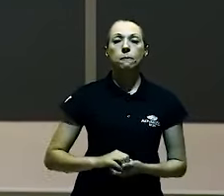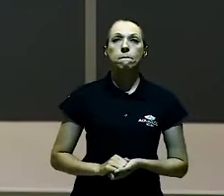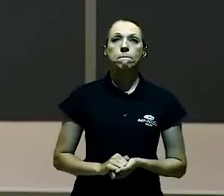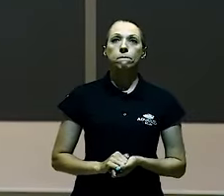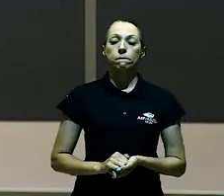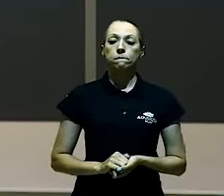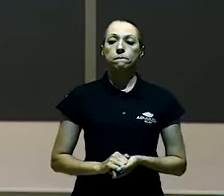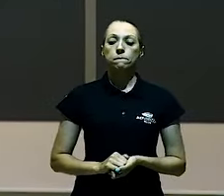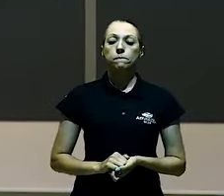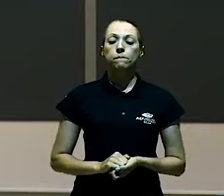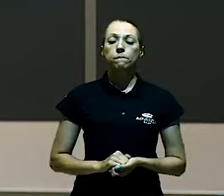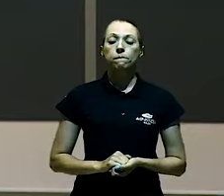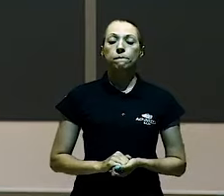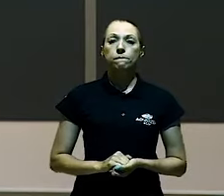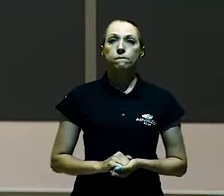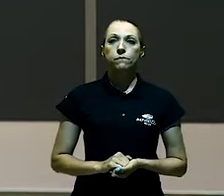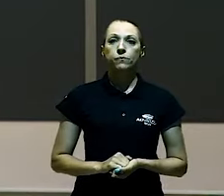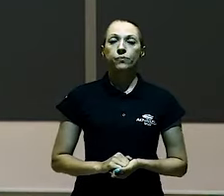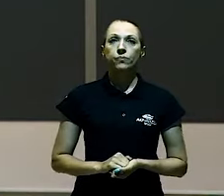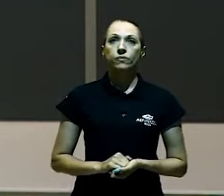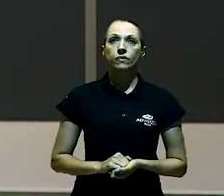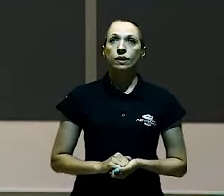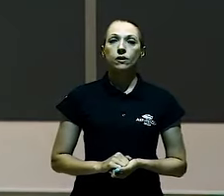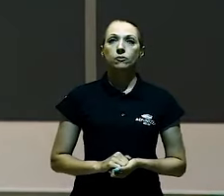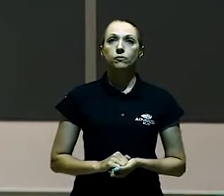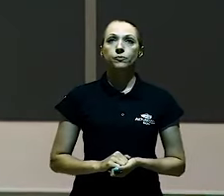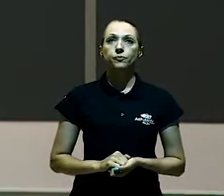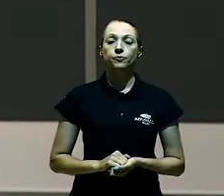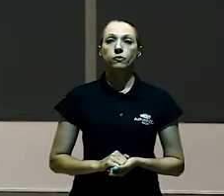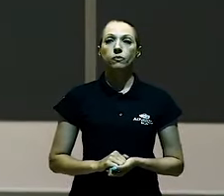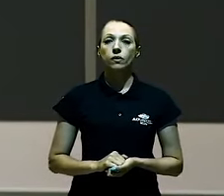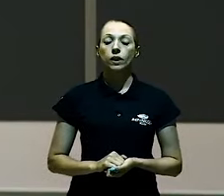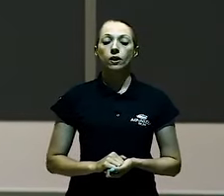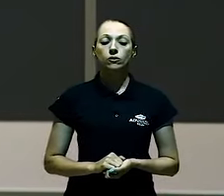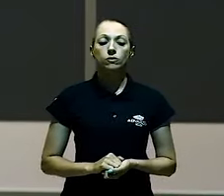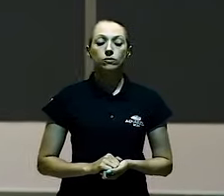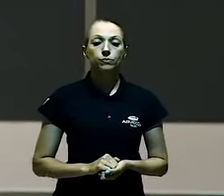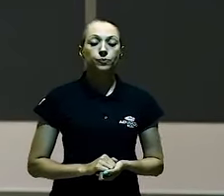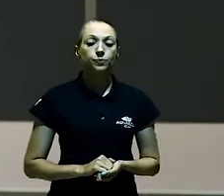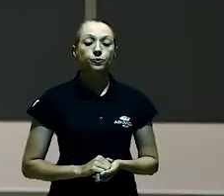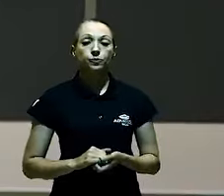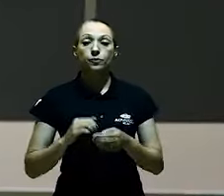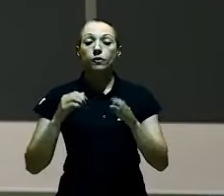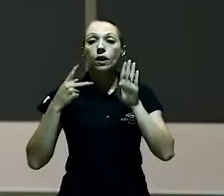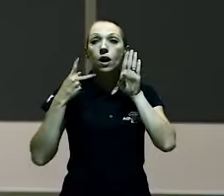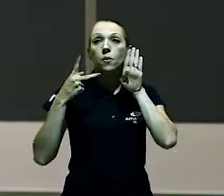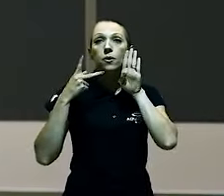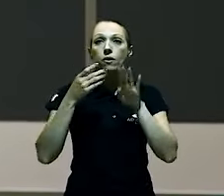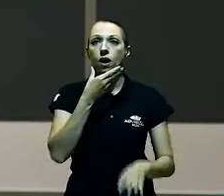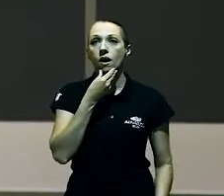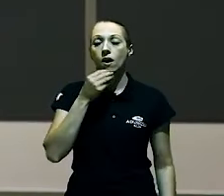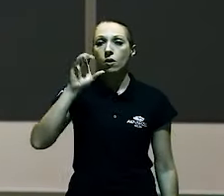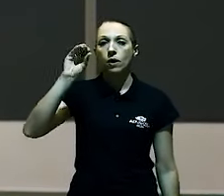contemporâneo do profeta Oséias. E o profeta Oséias, que estava profetizando na mesma região de Jonas, Jonas estava